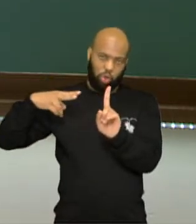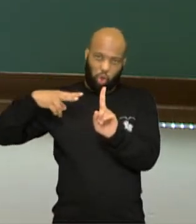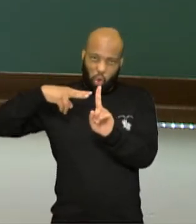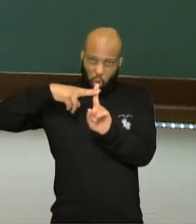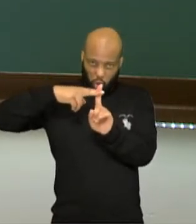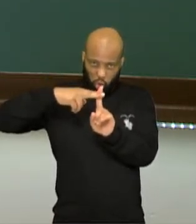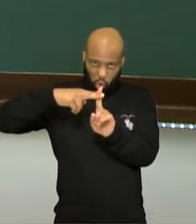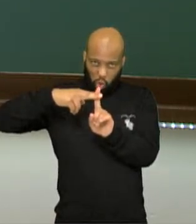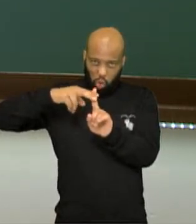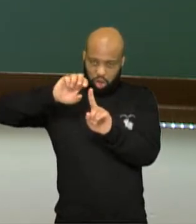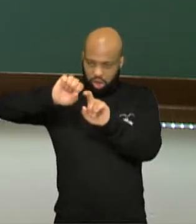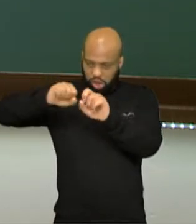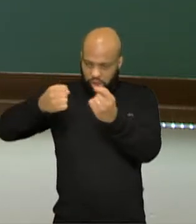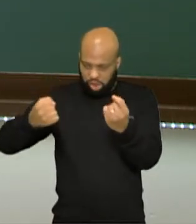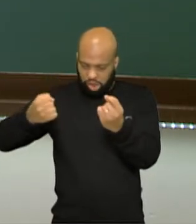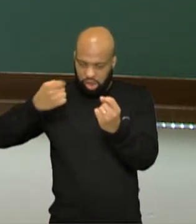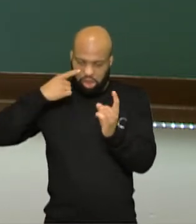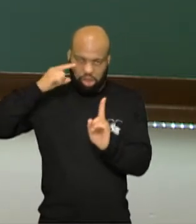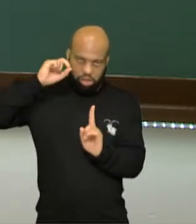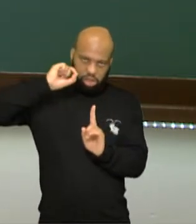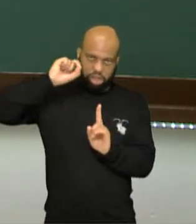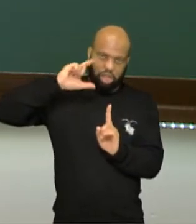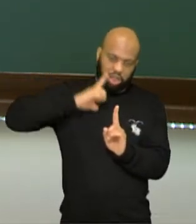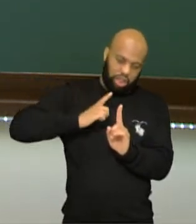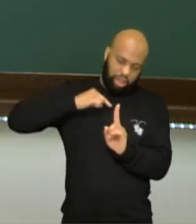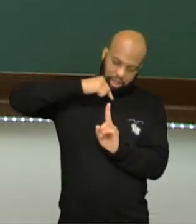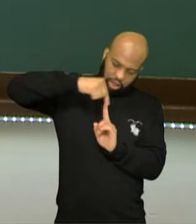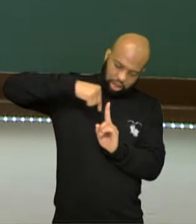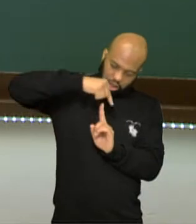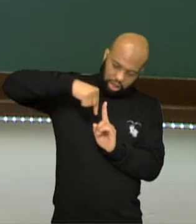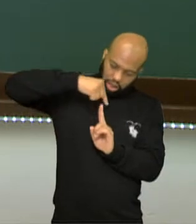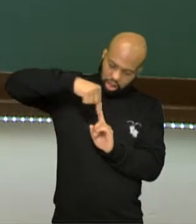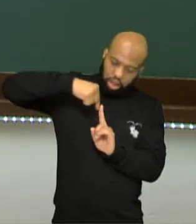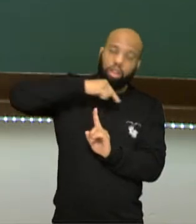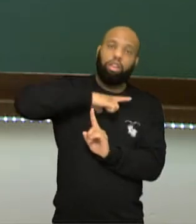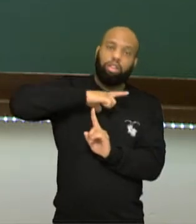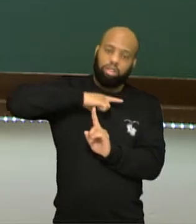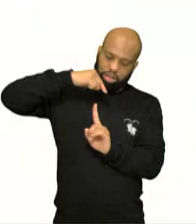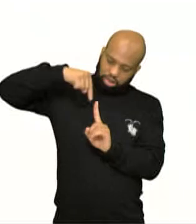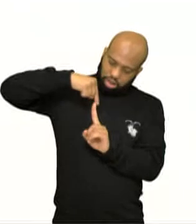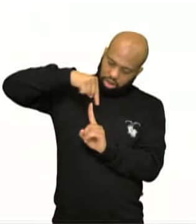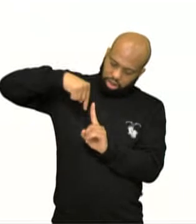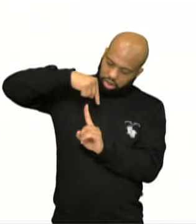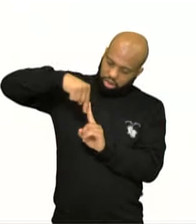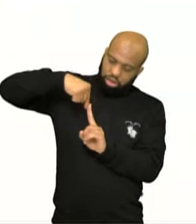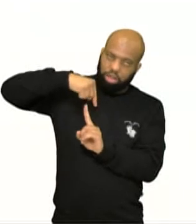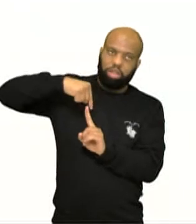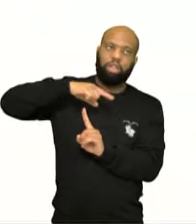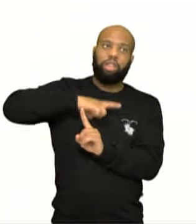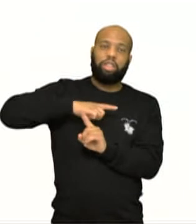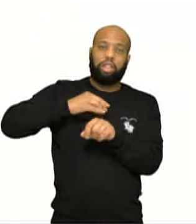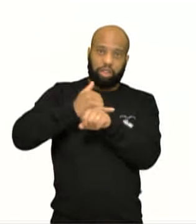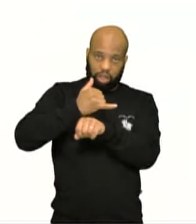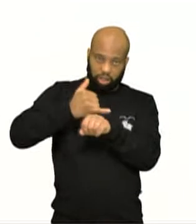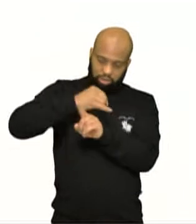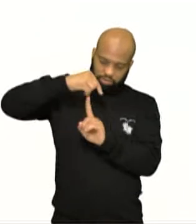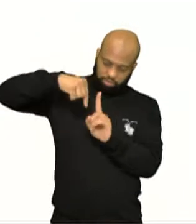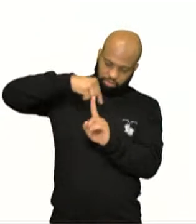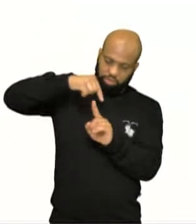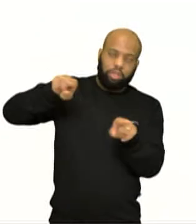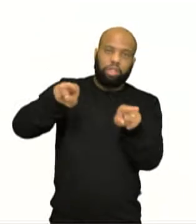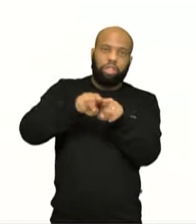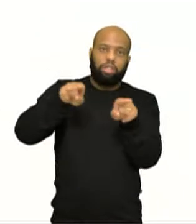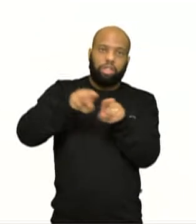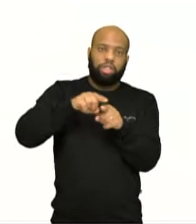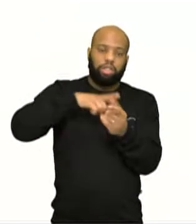duas placas é dois duas camadas de metal dos filmes de metal com um filme